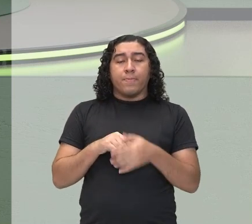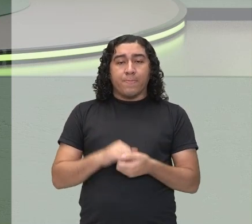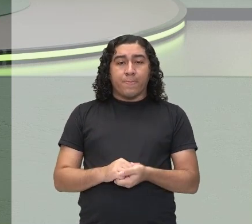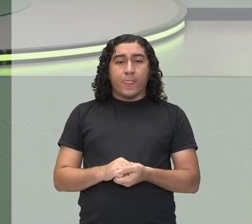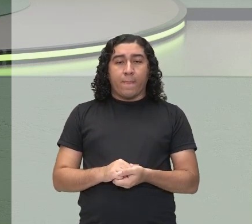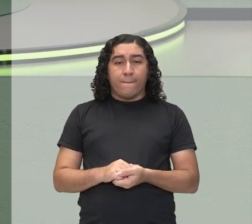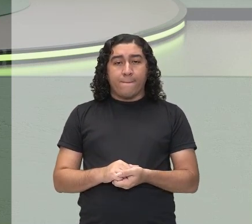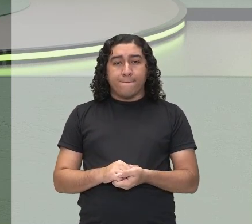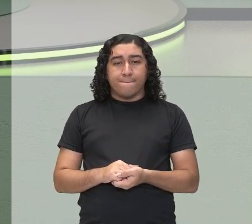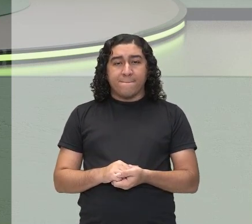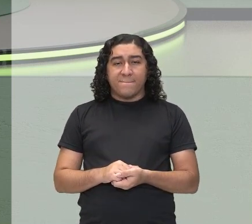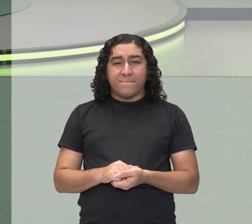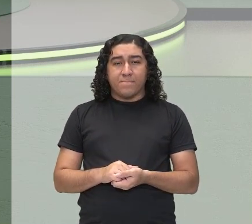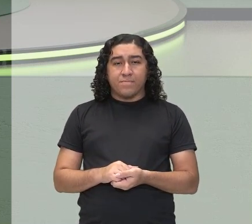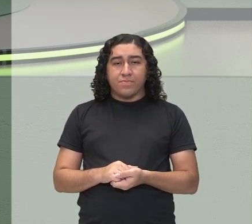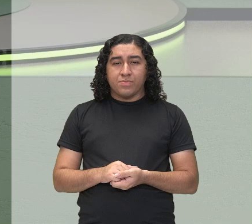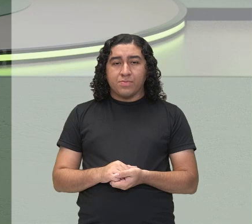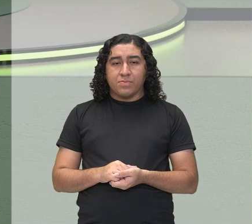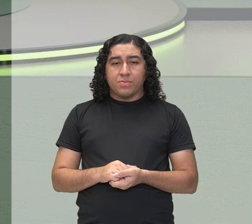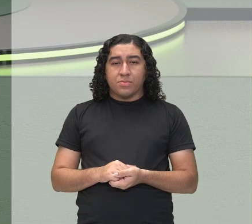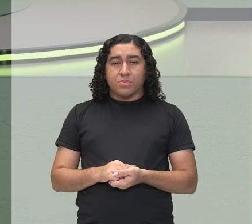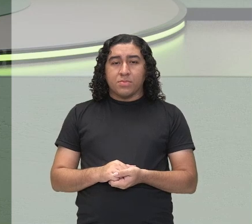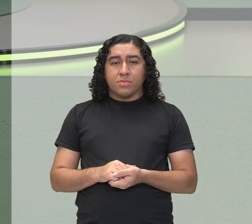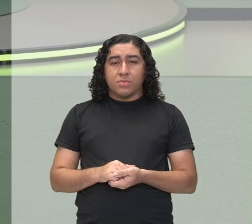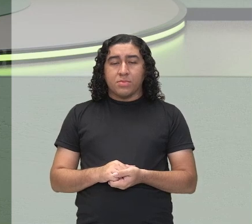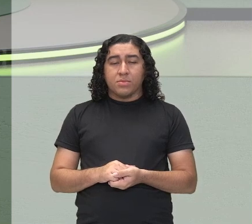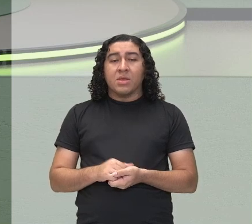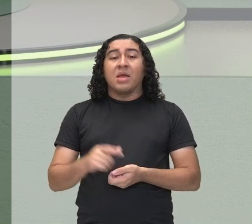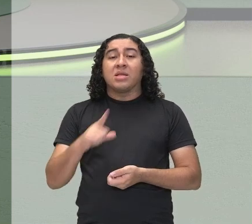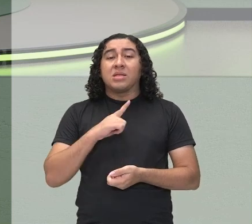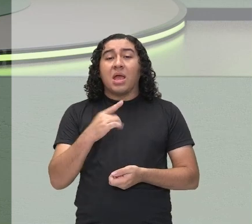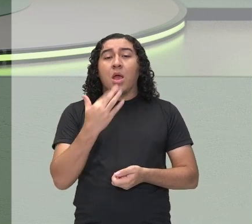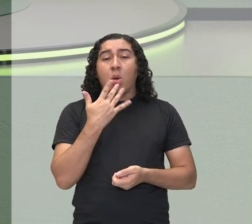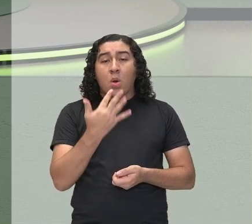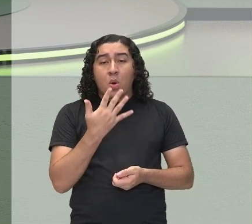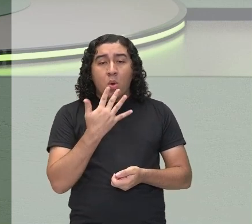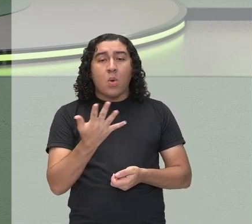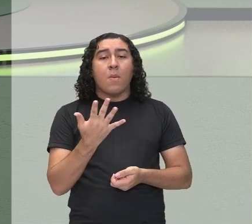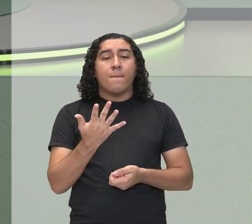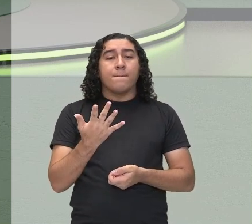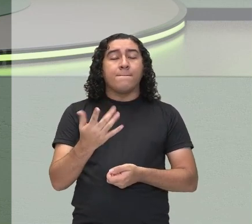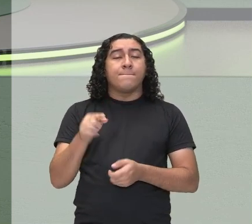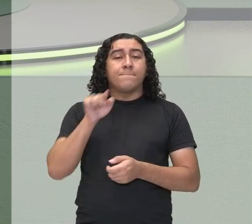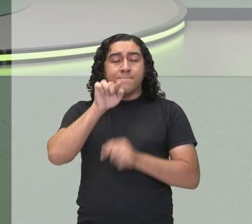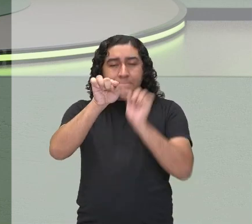gente observa em branco e em vermelho, descendo aqui pelas